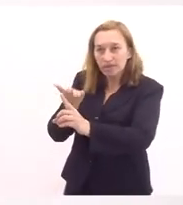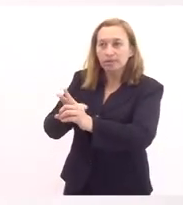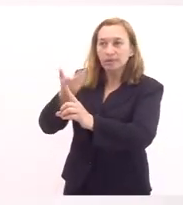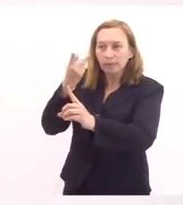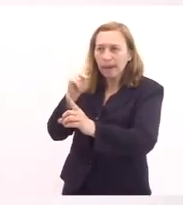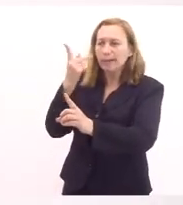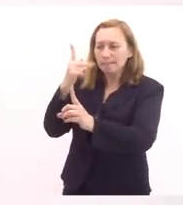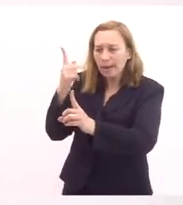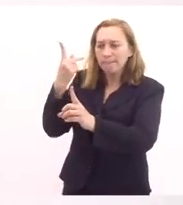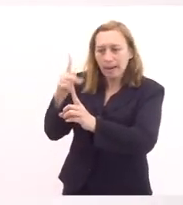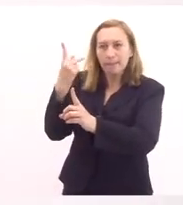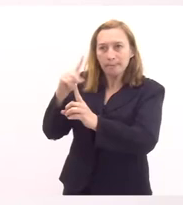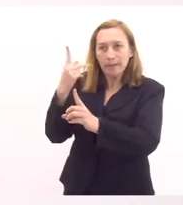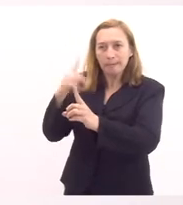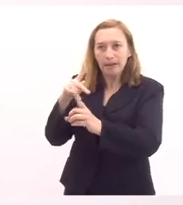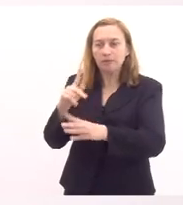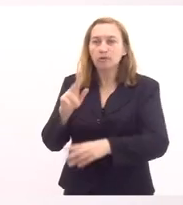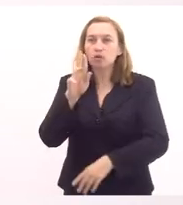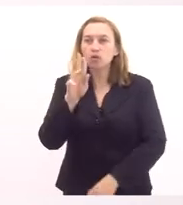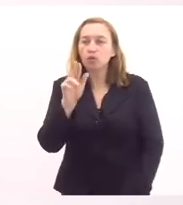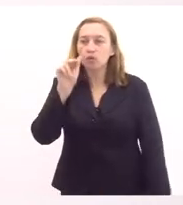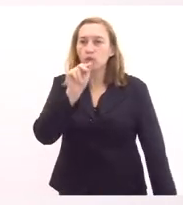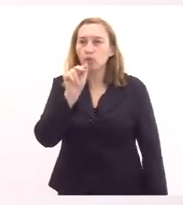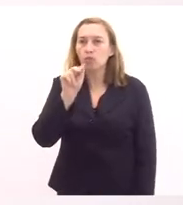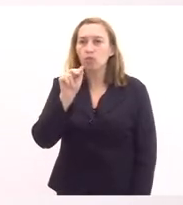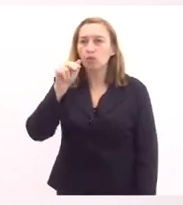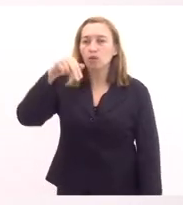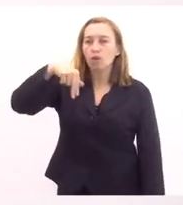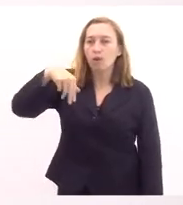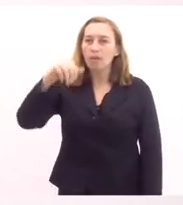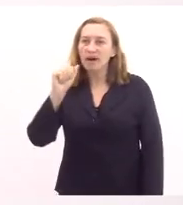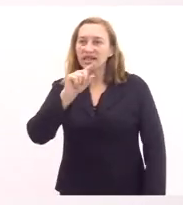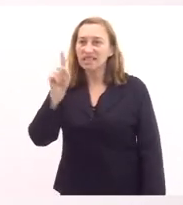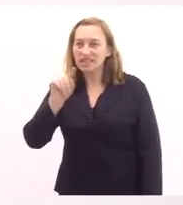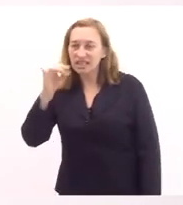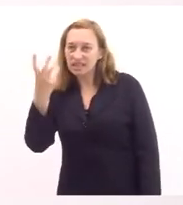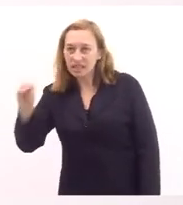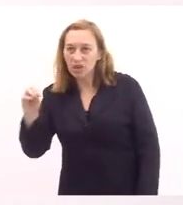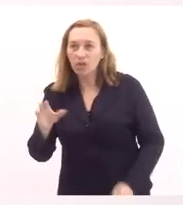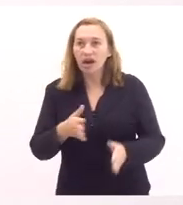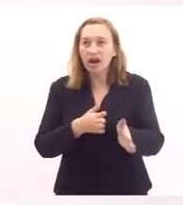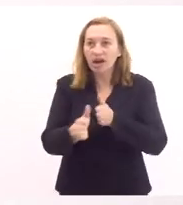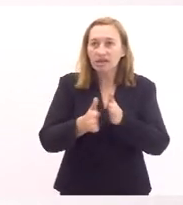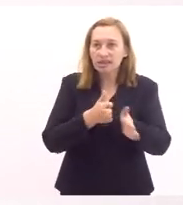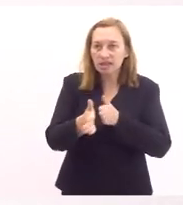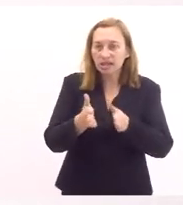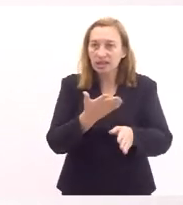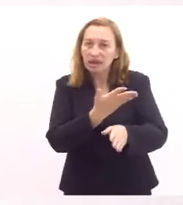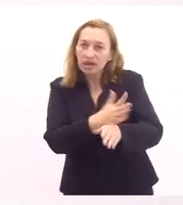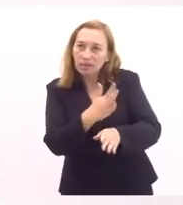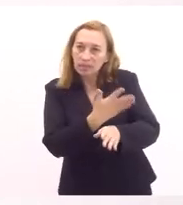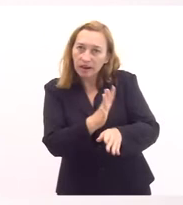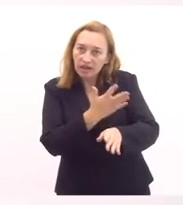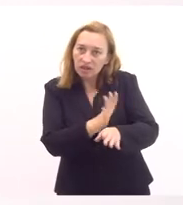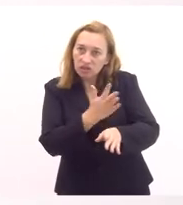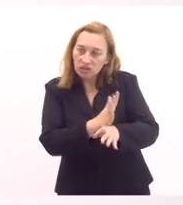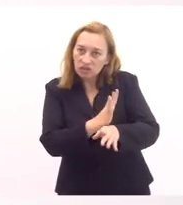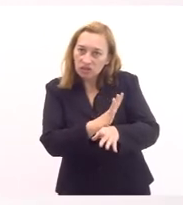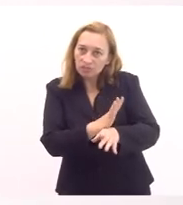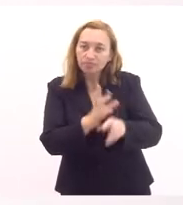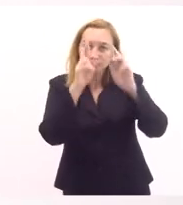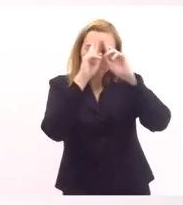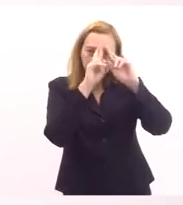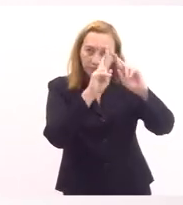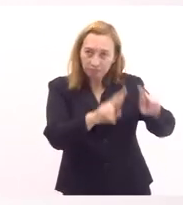ali né é que é humanização tem a ver com o eu peço a práticas atualizadas que